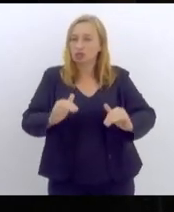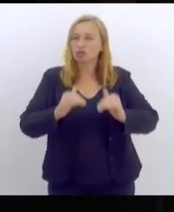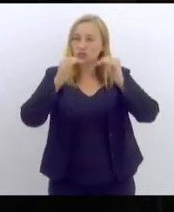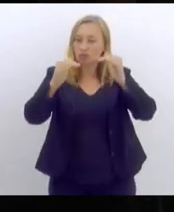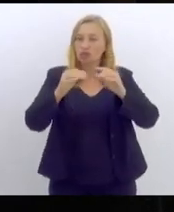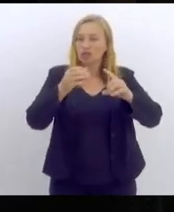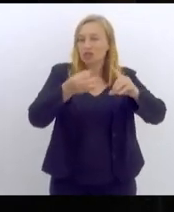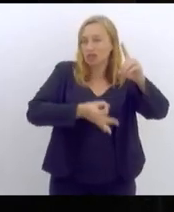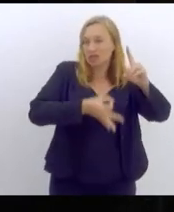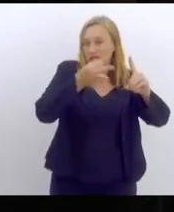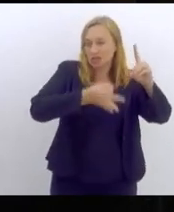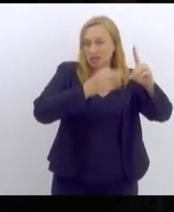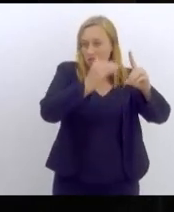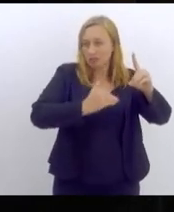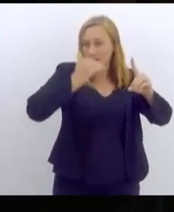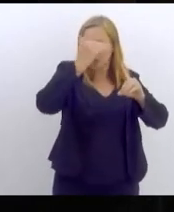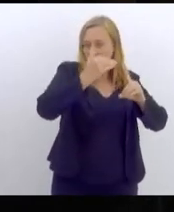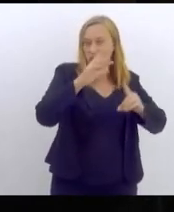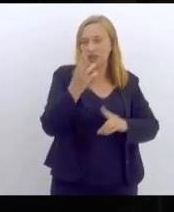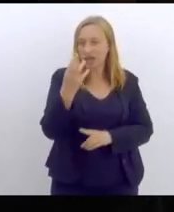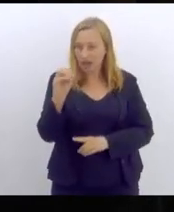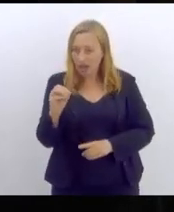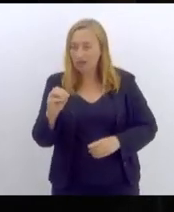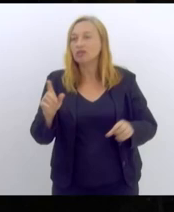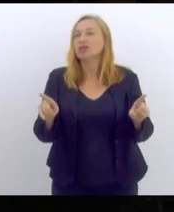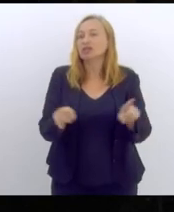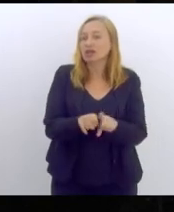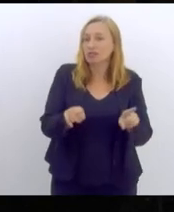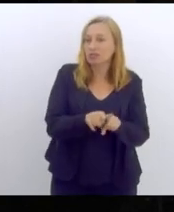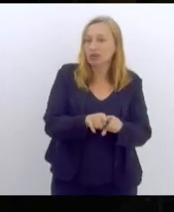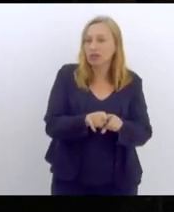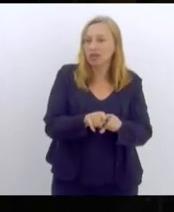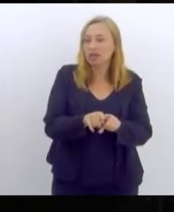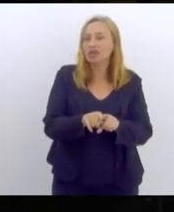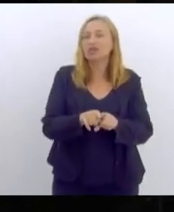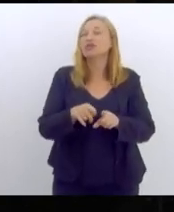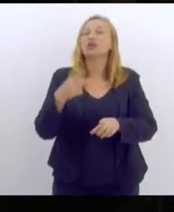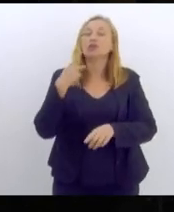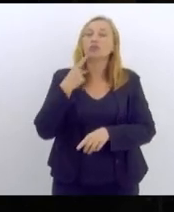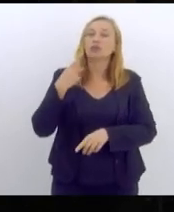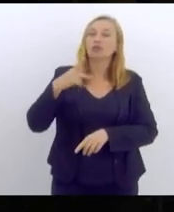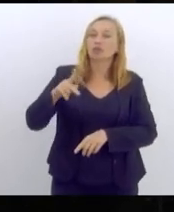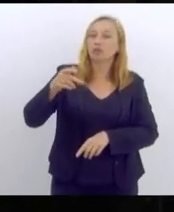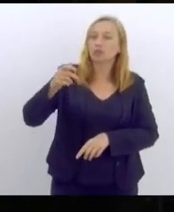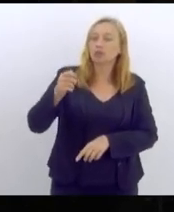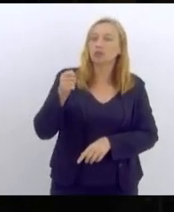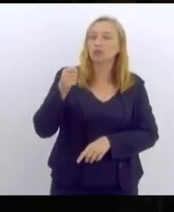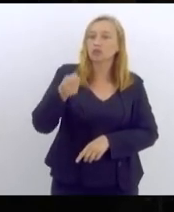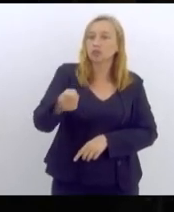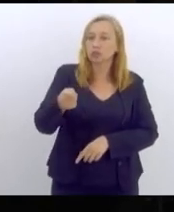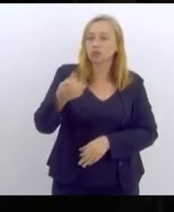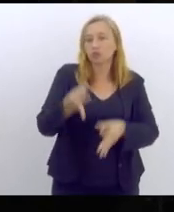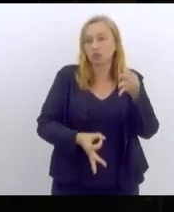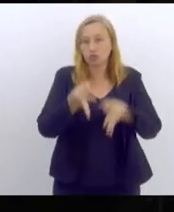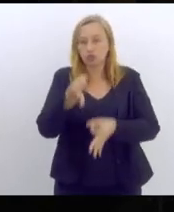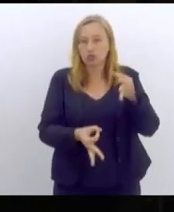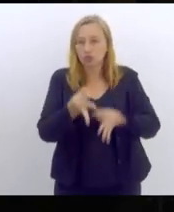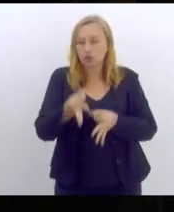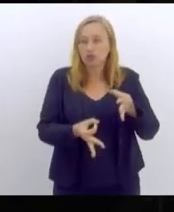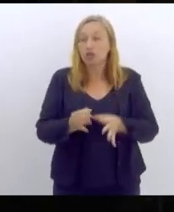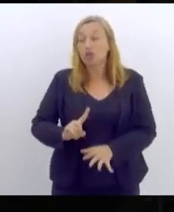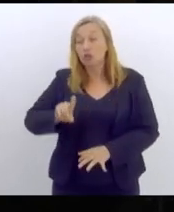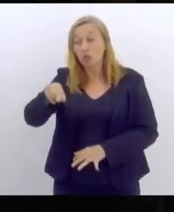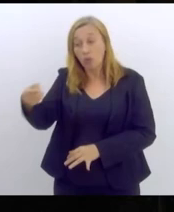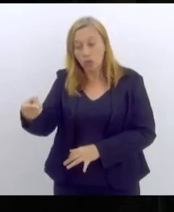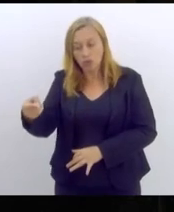desembargador Ricardo Cardoso, o procurador-geral de Justiça, doutor Luciano Matos, e tantas